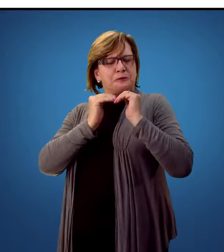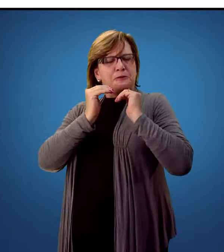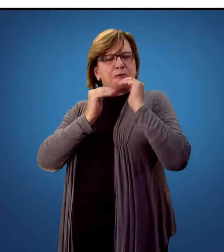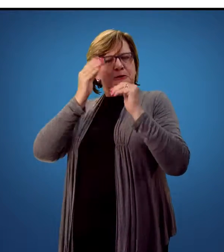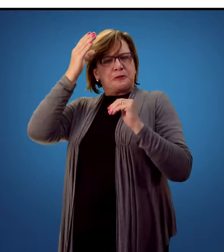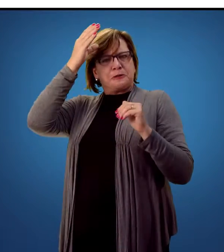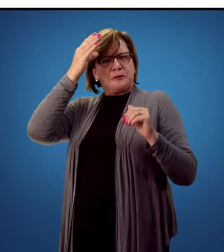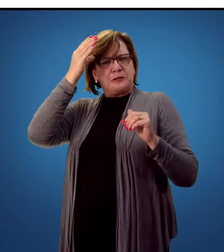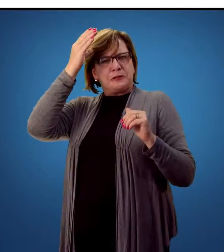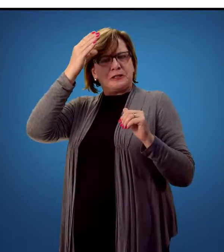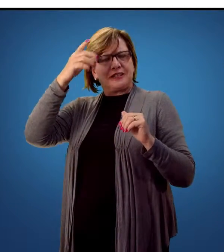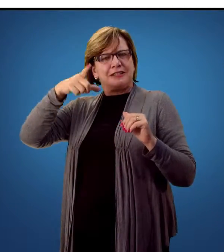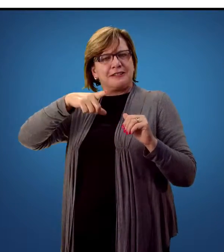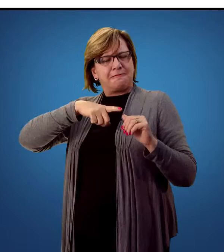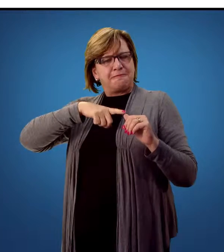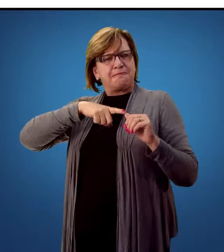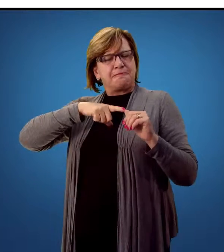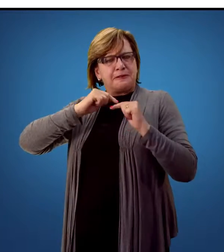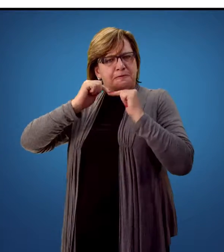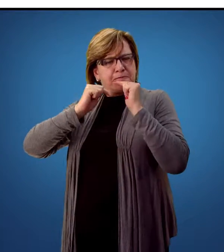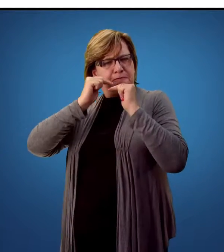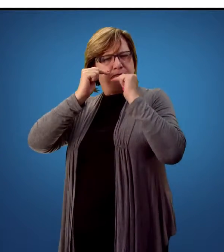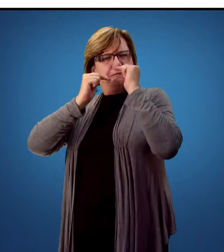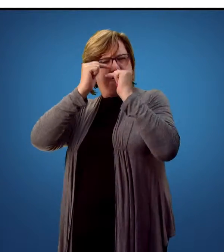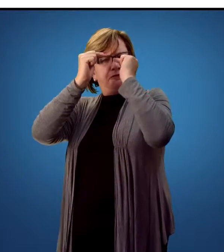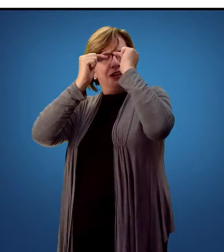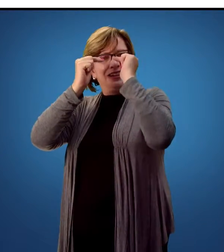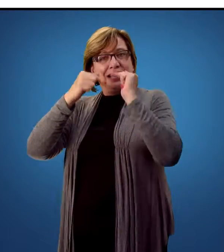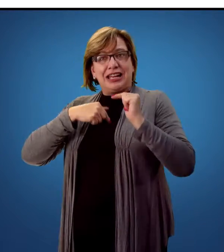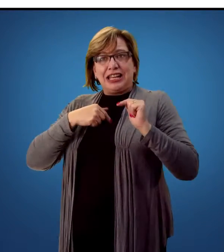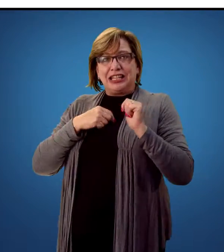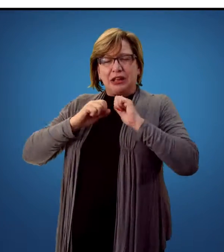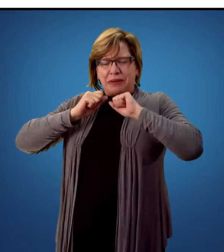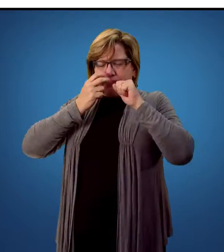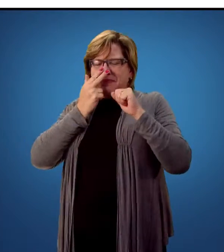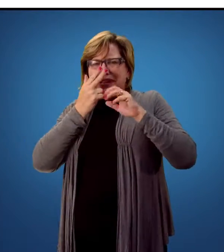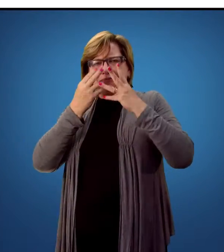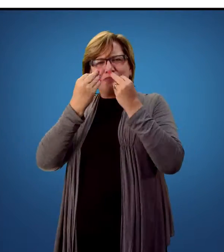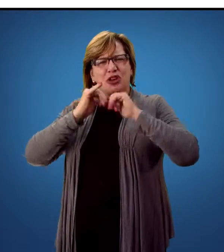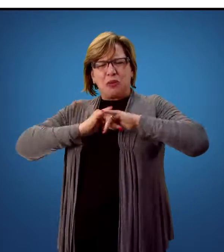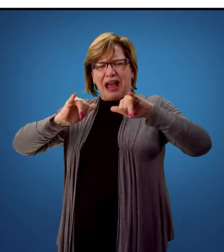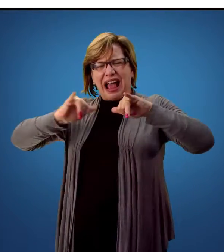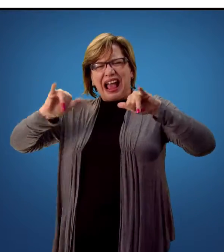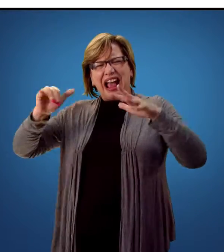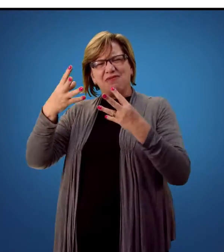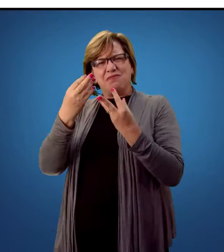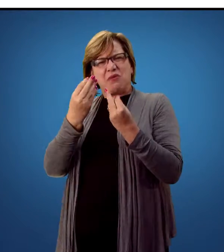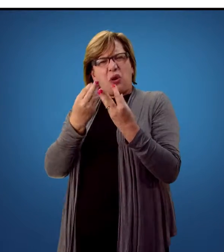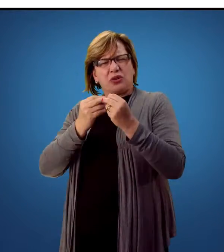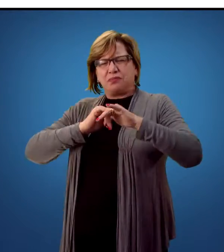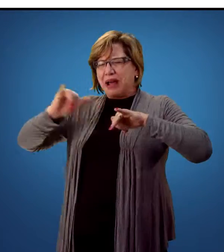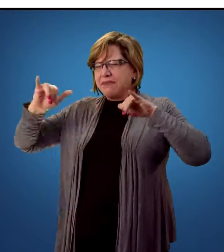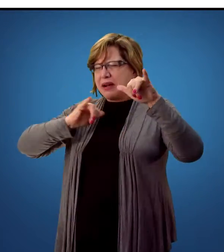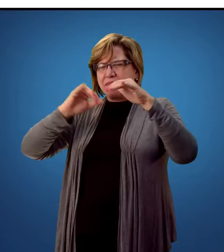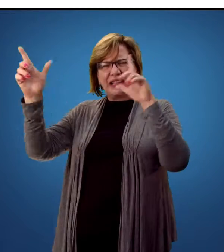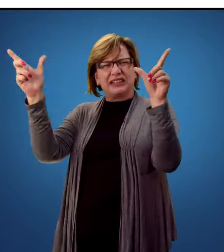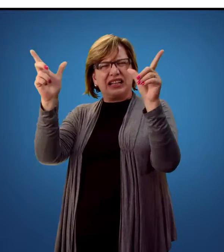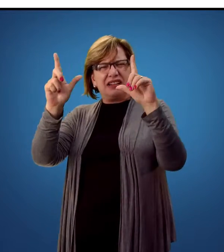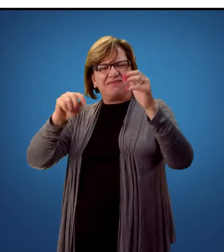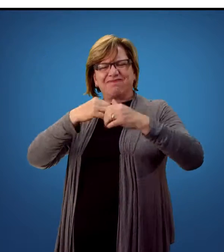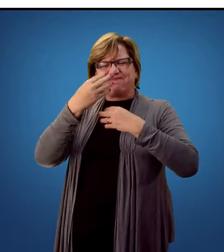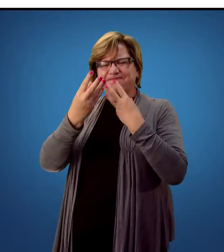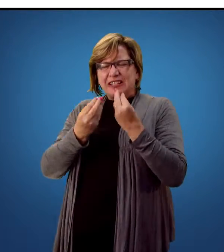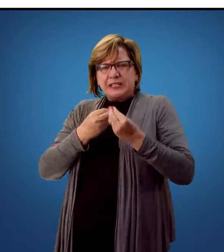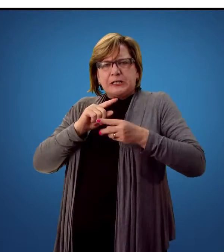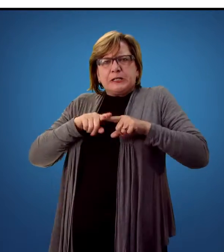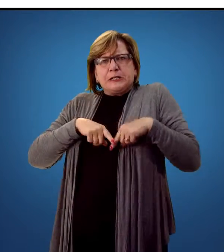e jovem e se que neste momento recebe realmente um bombardeio de informações vindas de todos os lados e